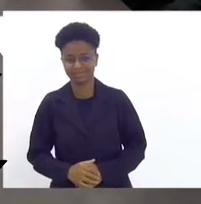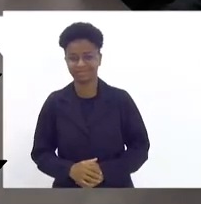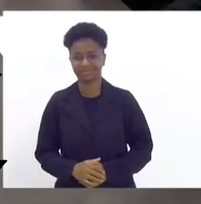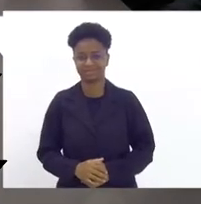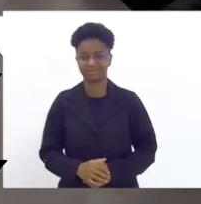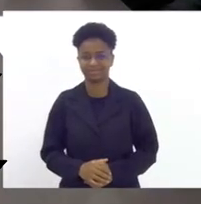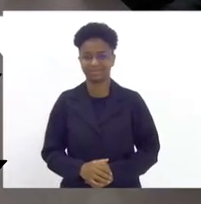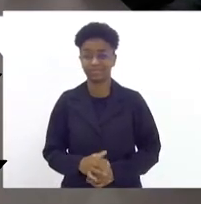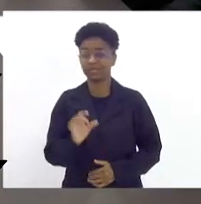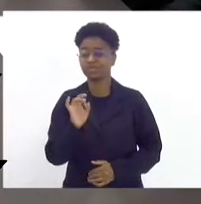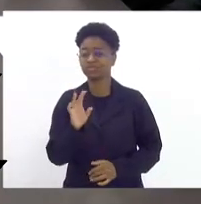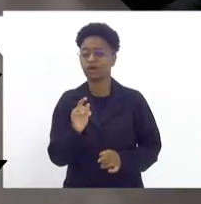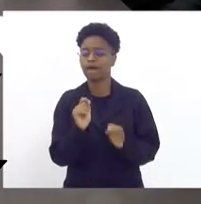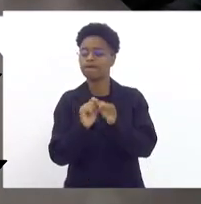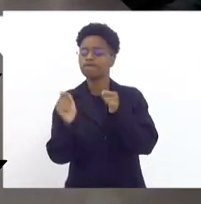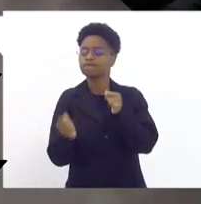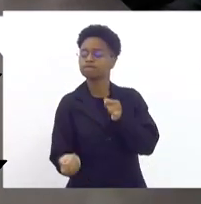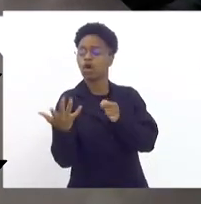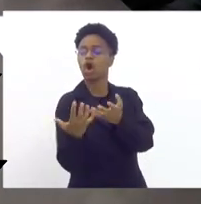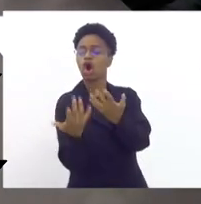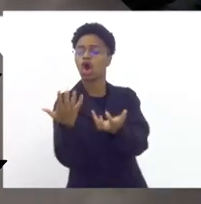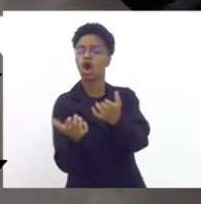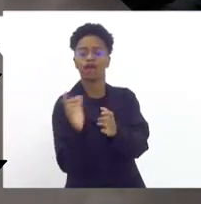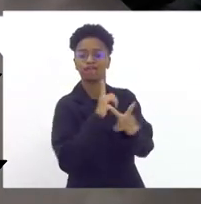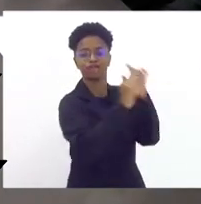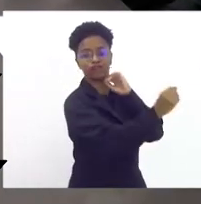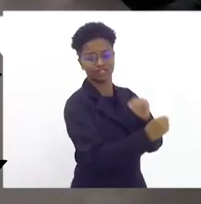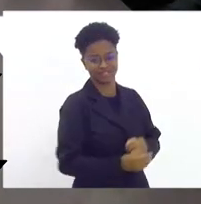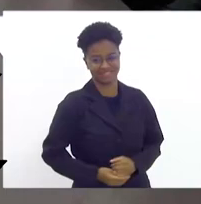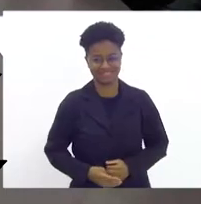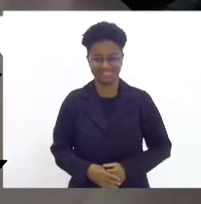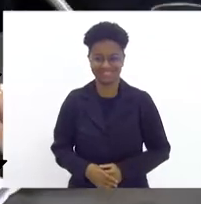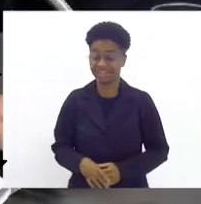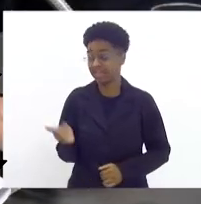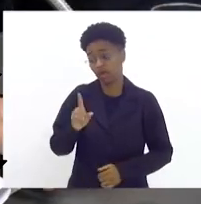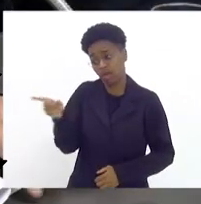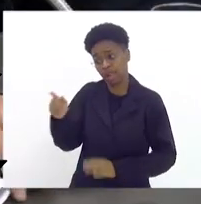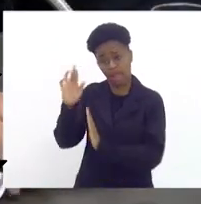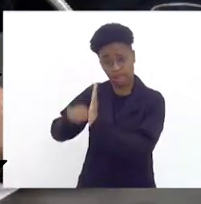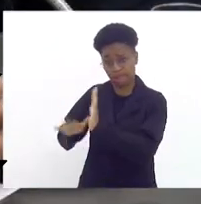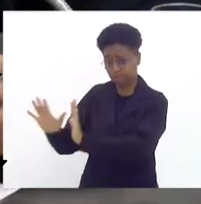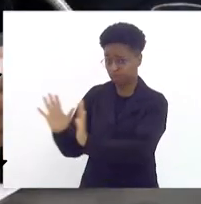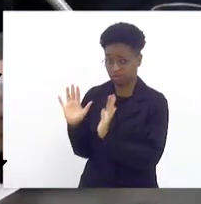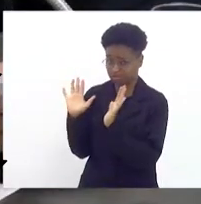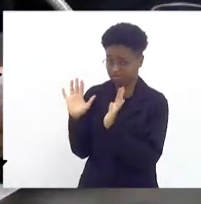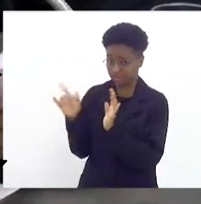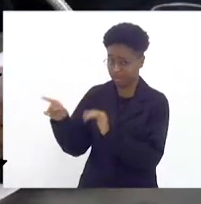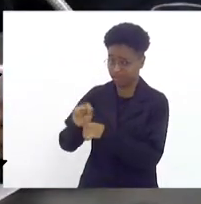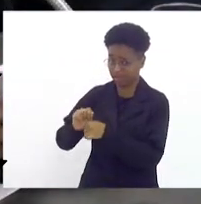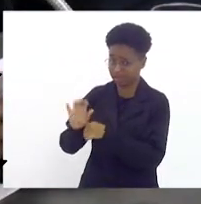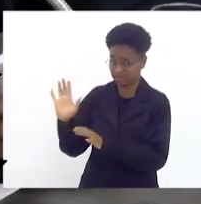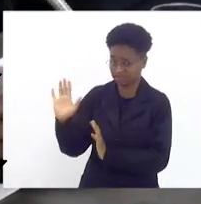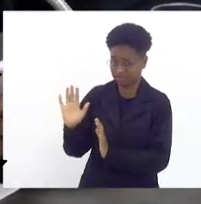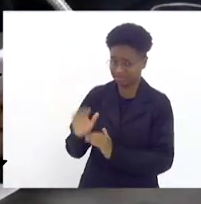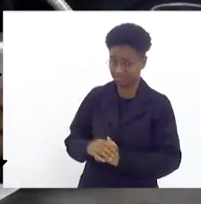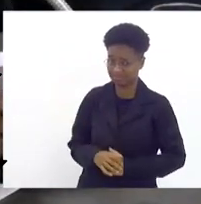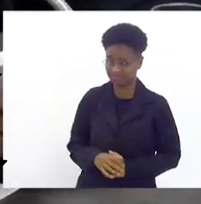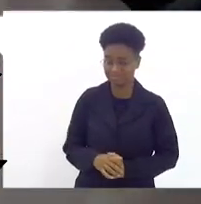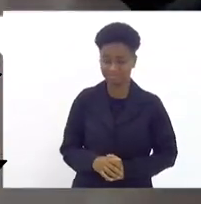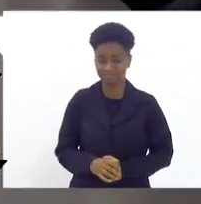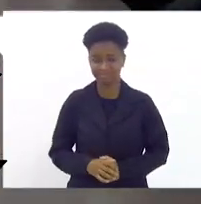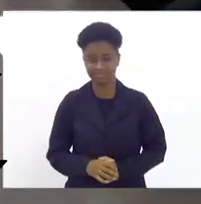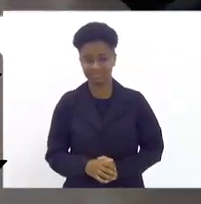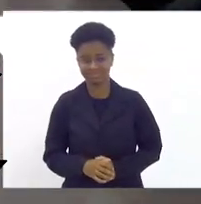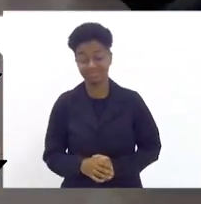Ele só acendeu o pavio e correu, né? Não corre não. Ele é o relator original. Dele é precedência.